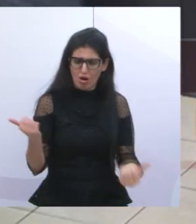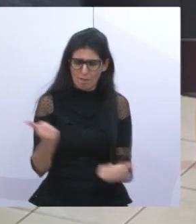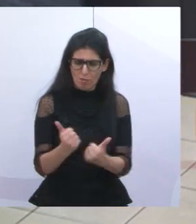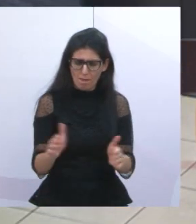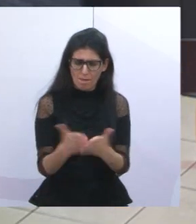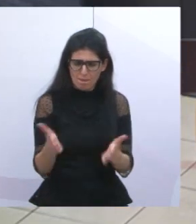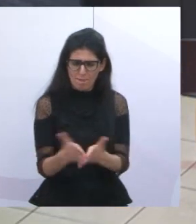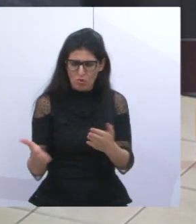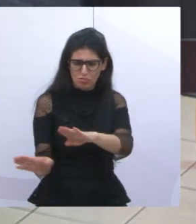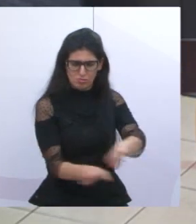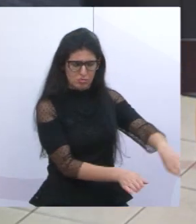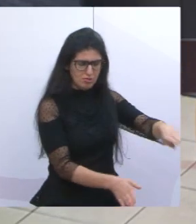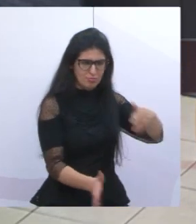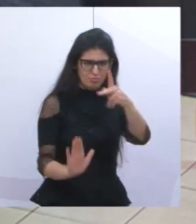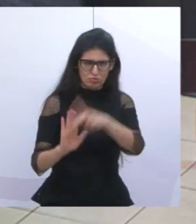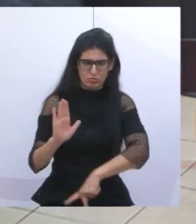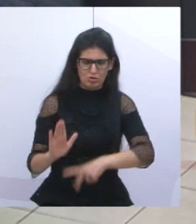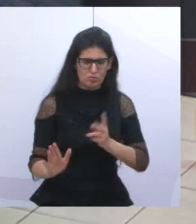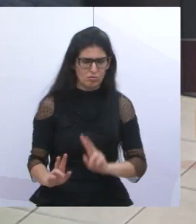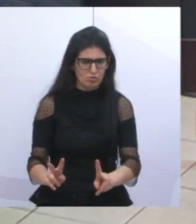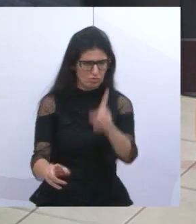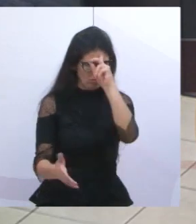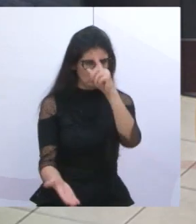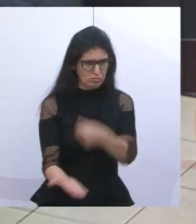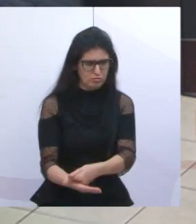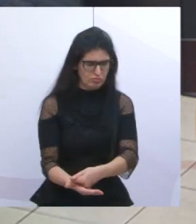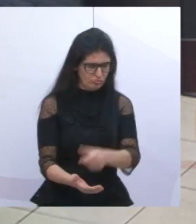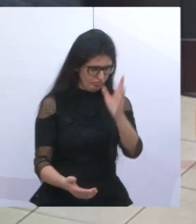O projeto continua em discussão.